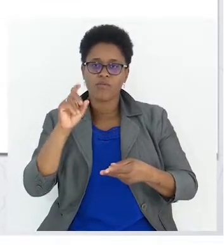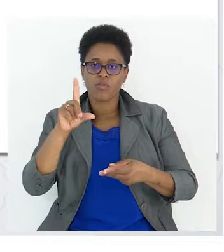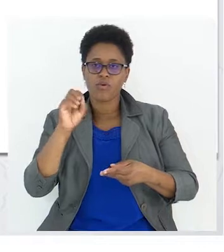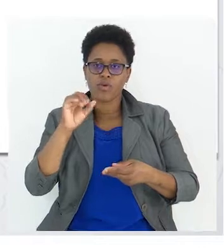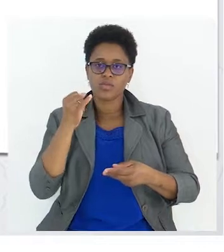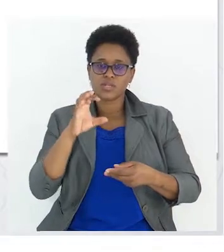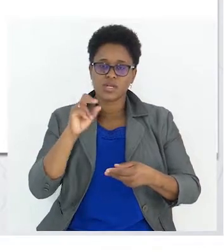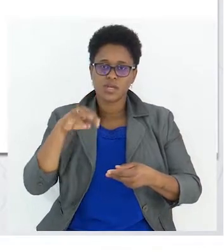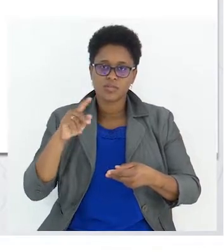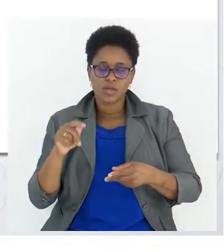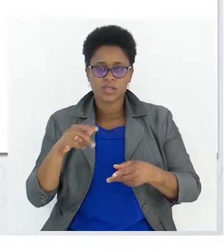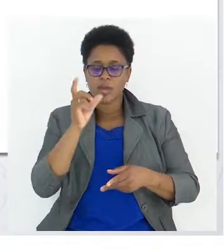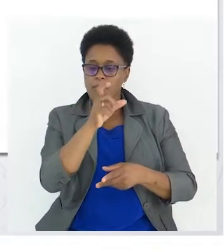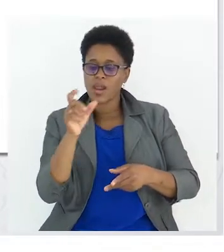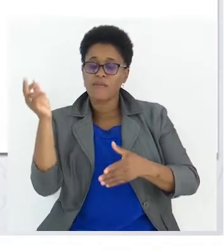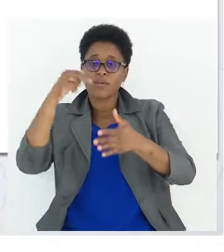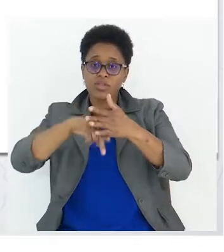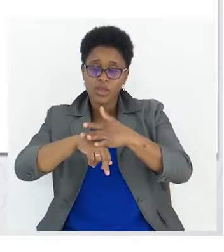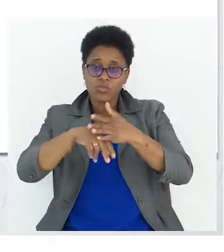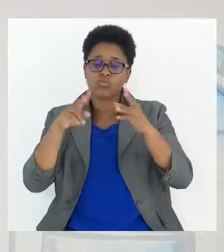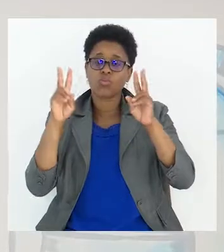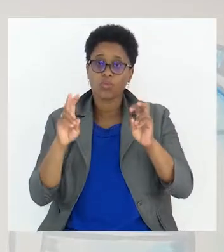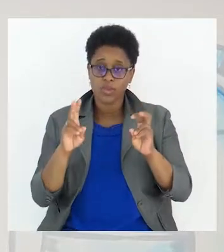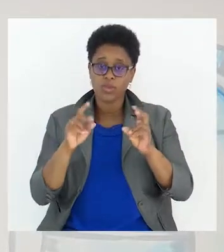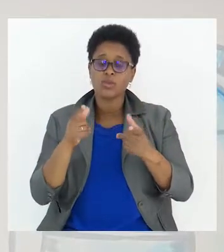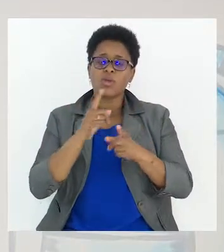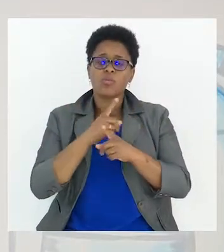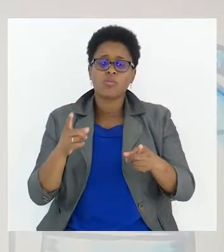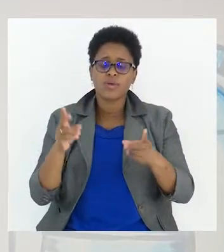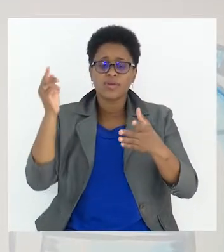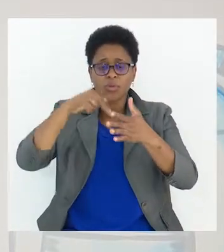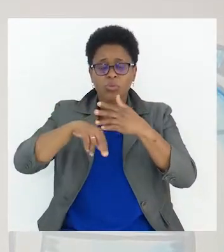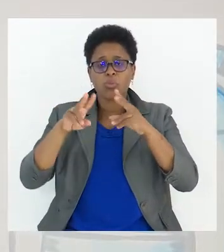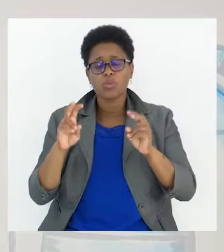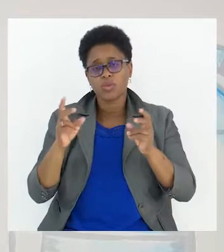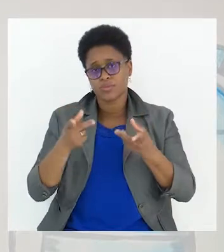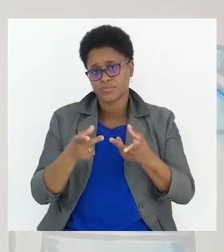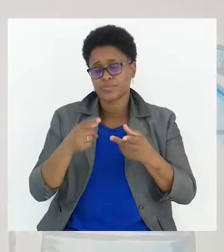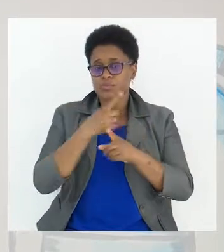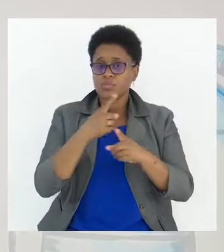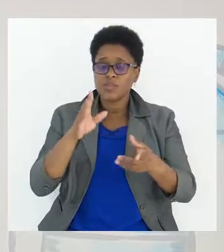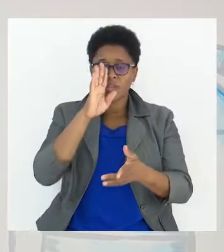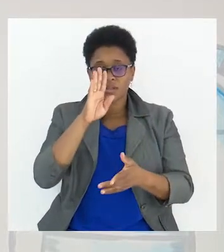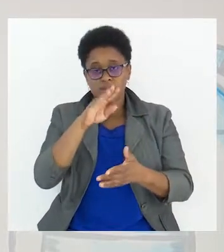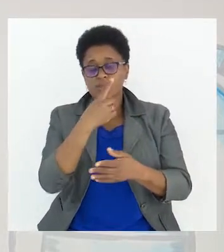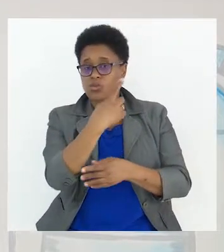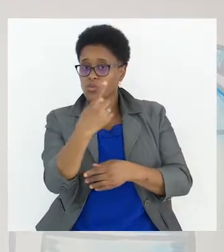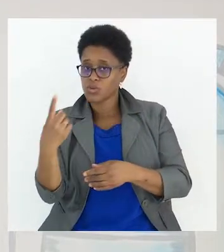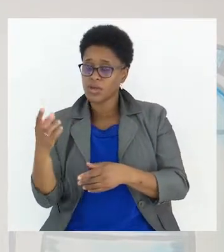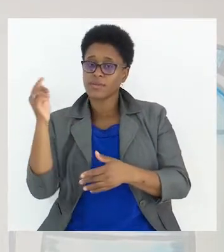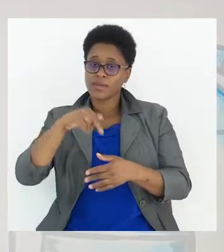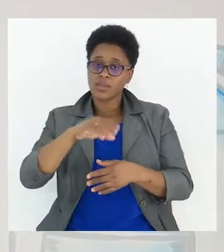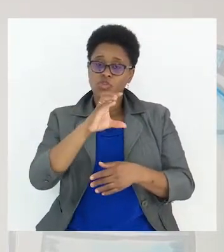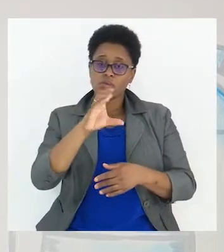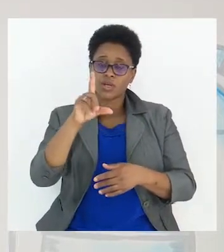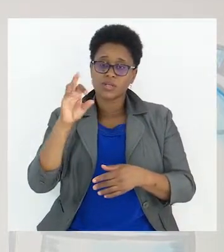respectivo contexto. Por que é dentro do respectivo contexto? Porque se estiver isolado, entra para uma classificação. Se